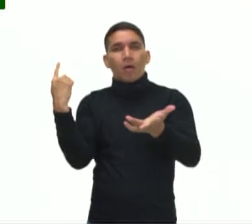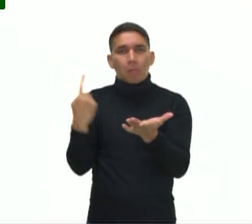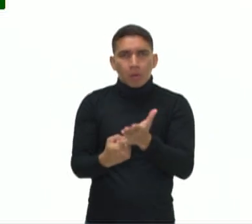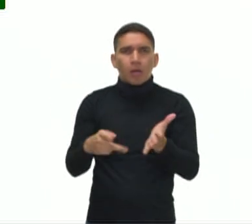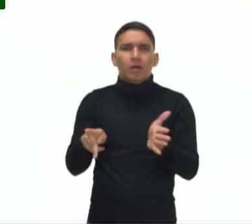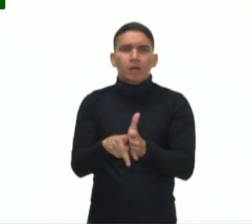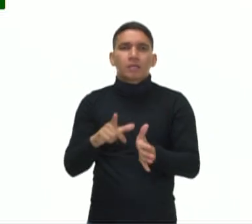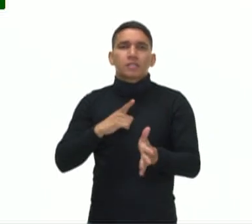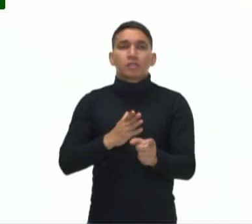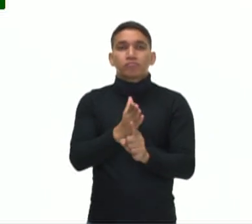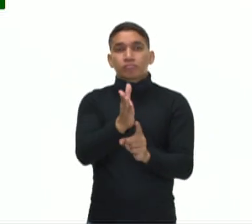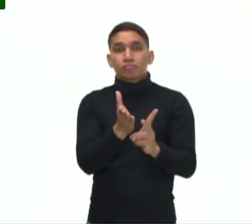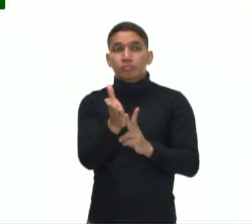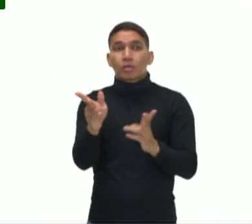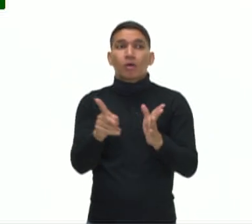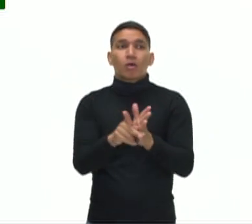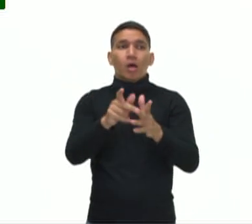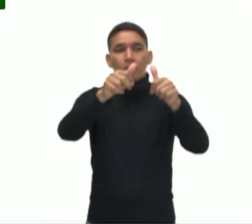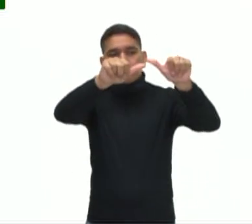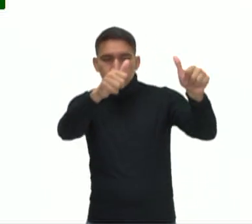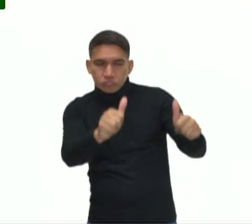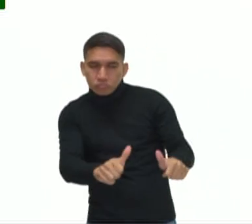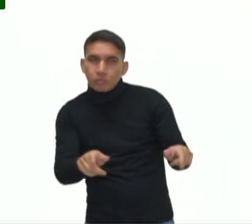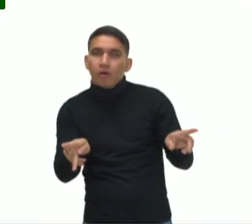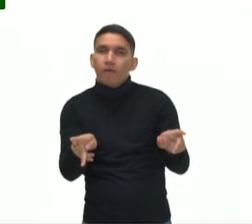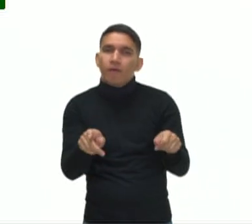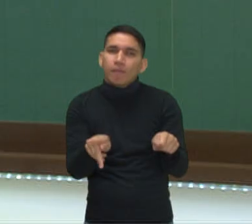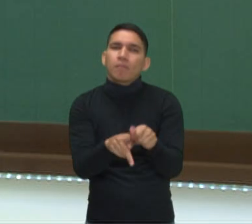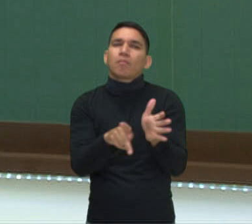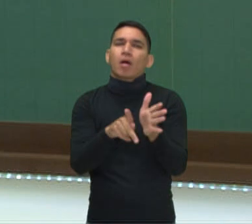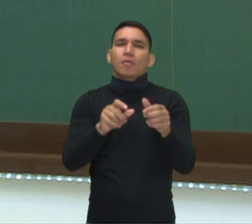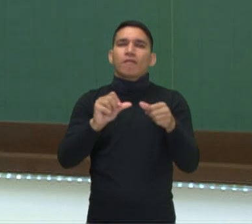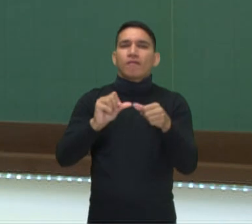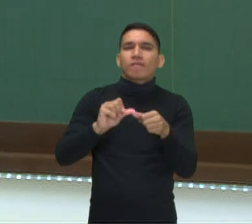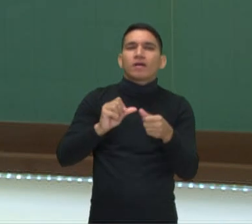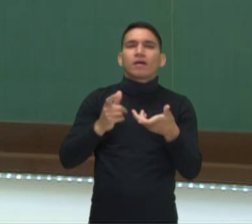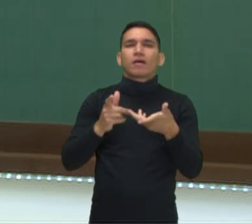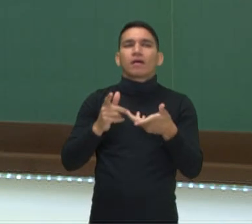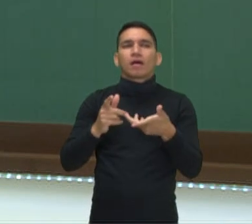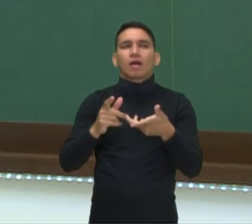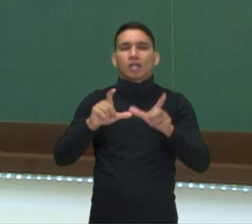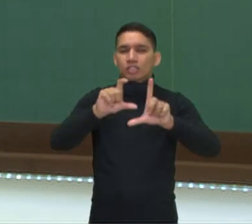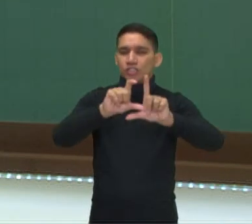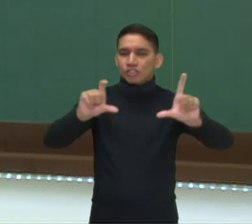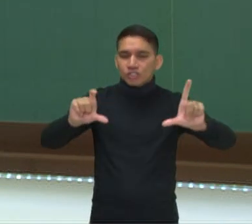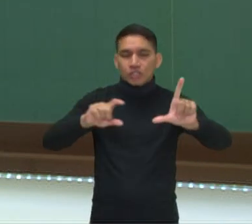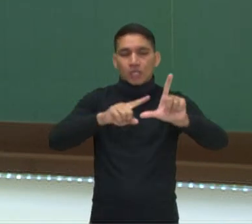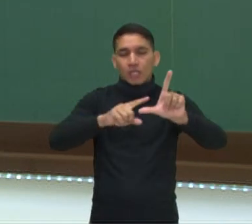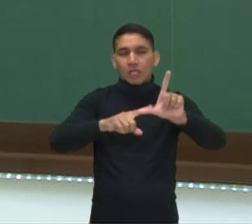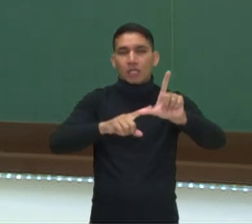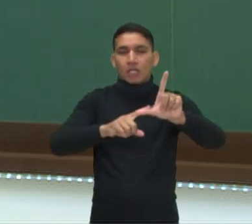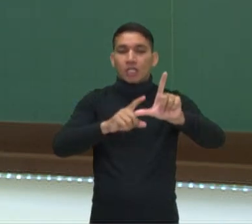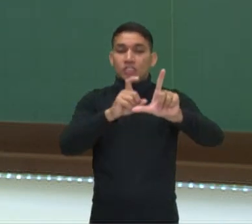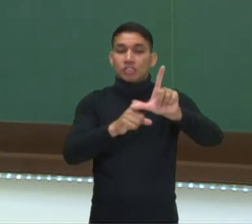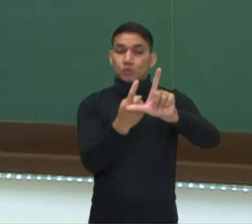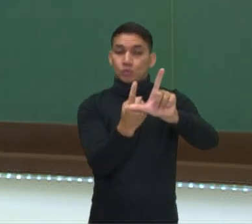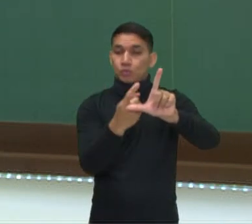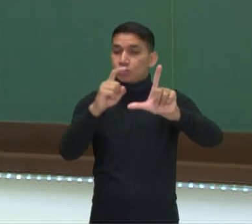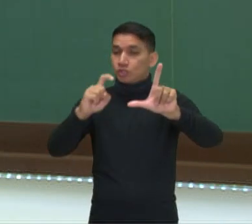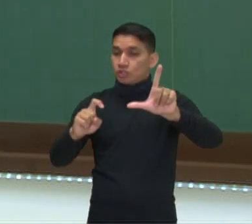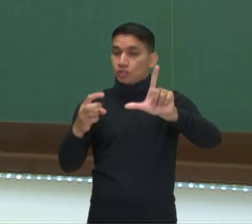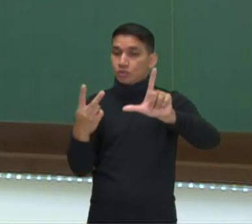duas maneiras, usando a simetria, fazendo a média aritmética de x' e x'', que são as